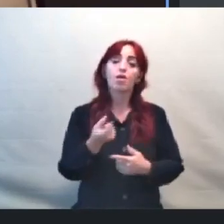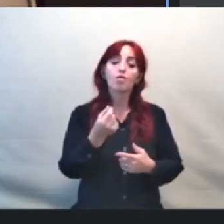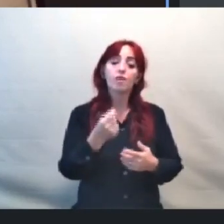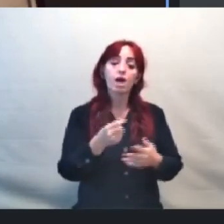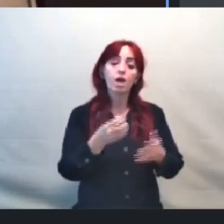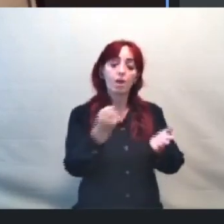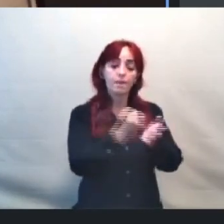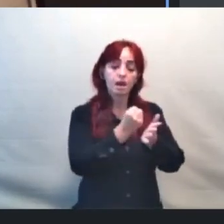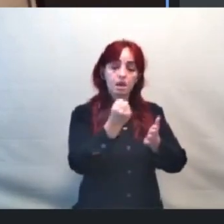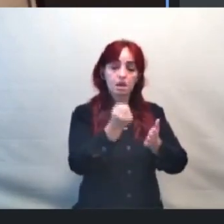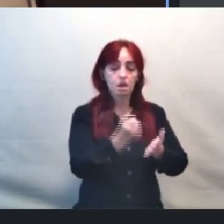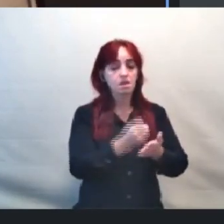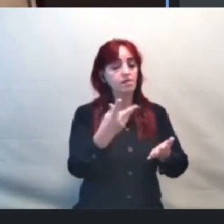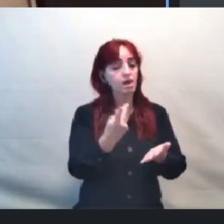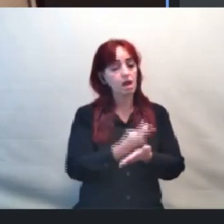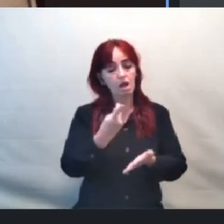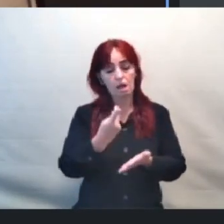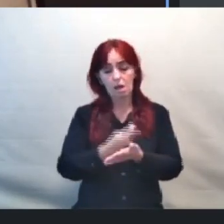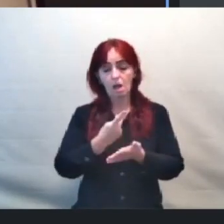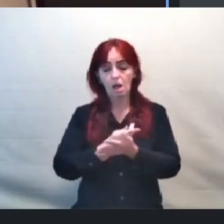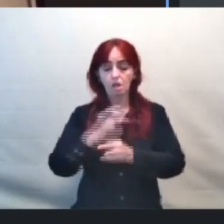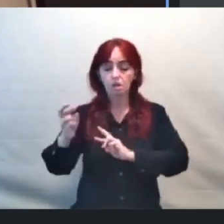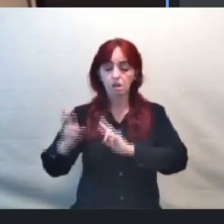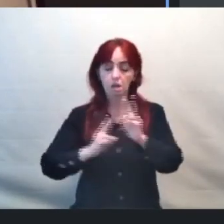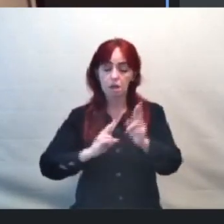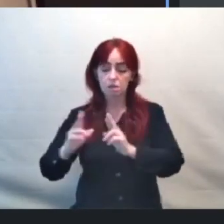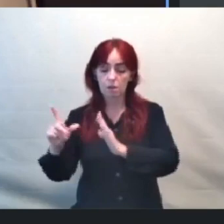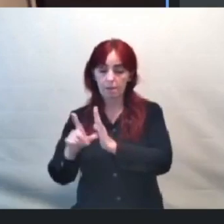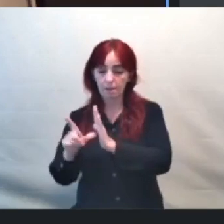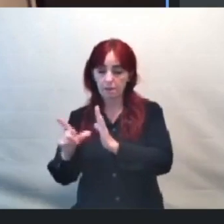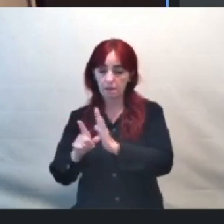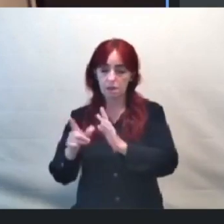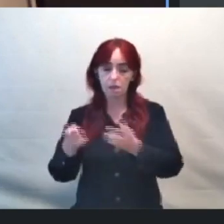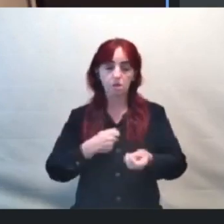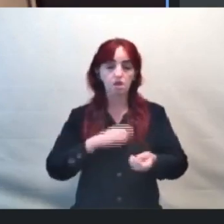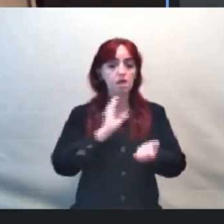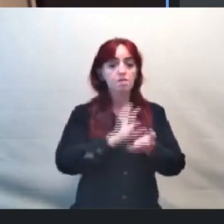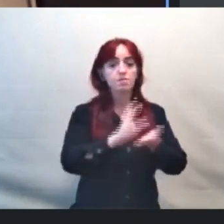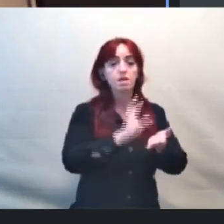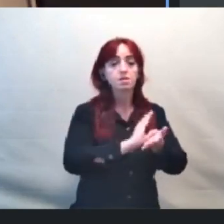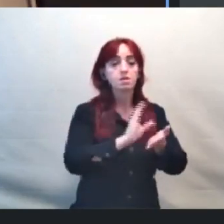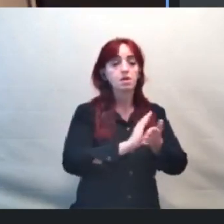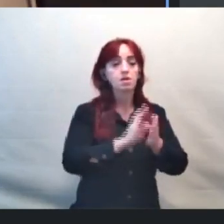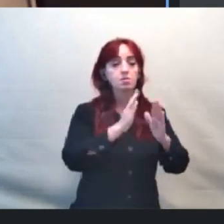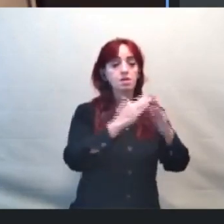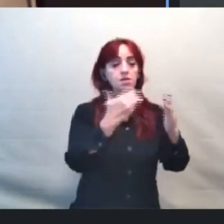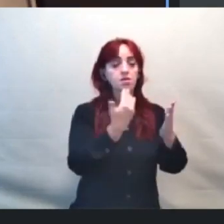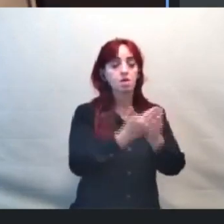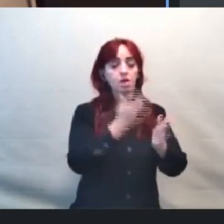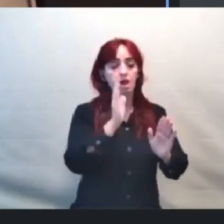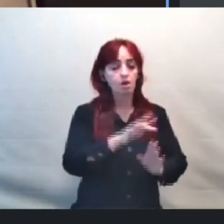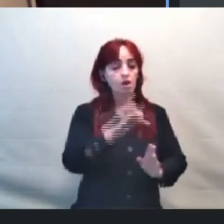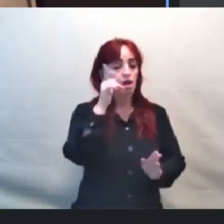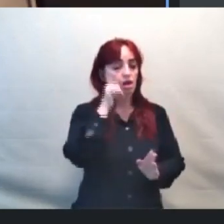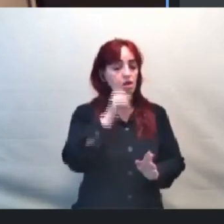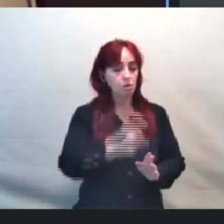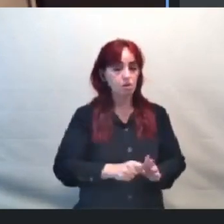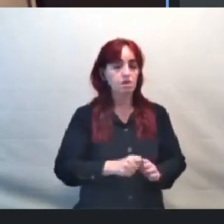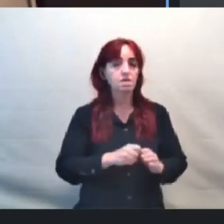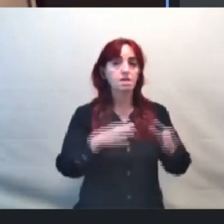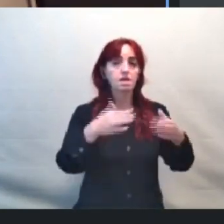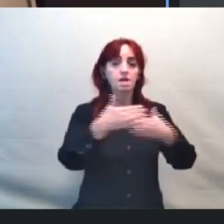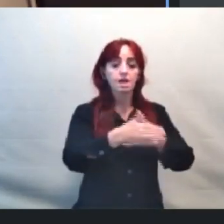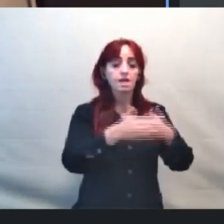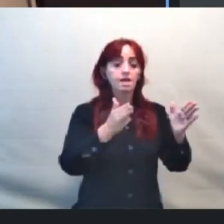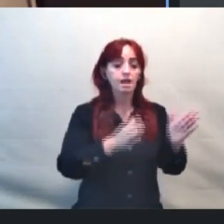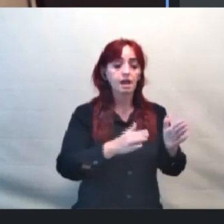de mercado. E aí nós vamos repassar os recursos para as escolas adquirirem agora, em início de março, via caixa escolar, como